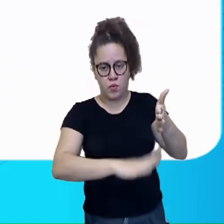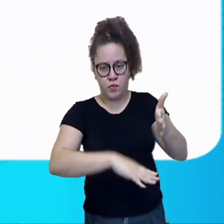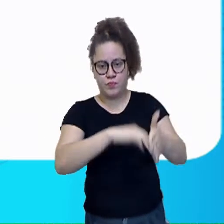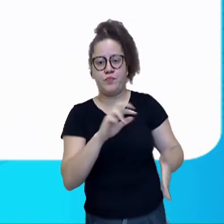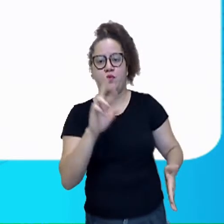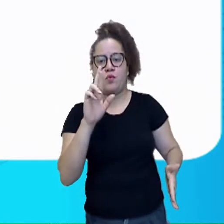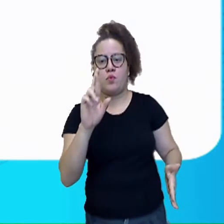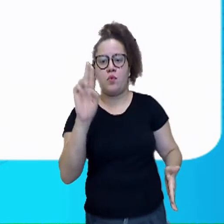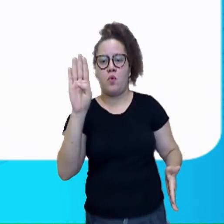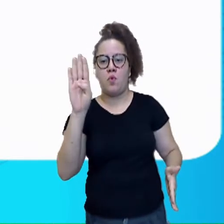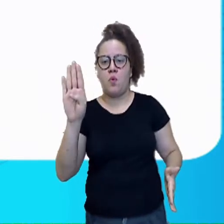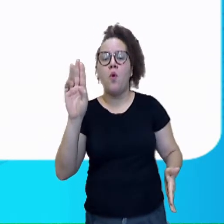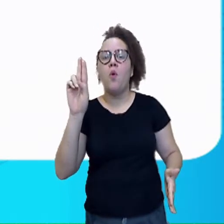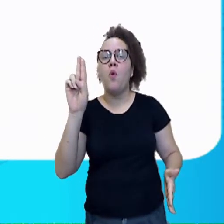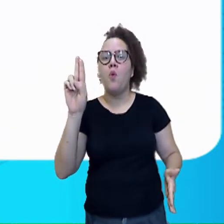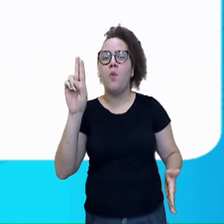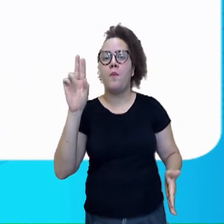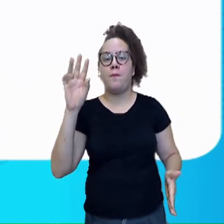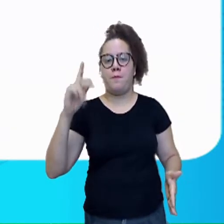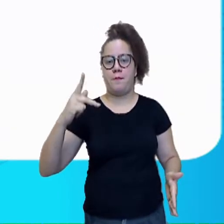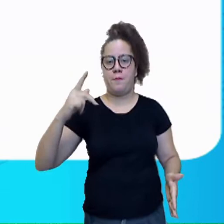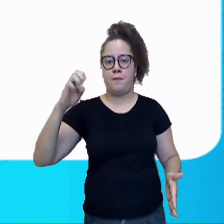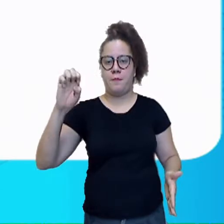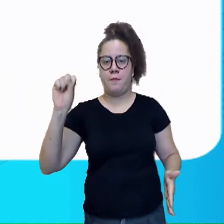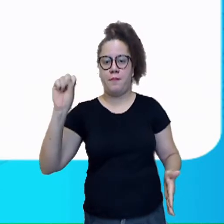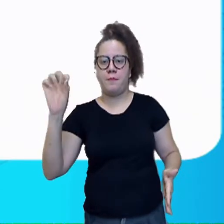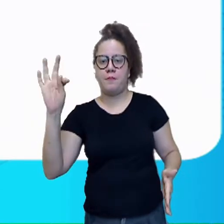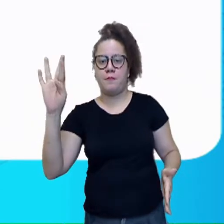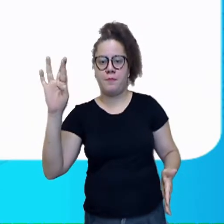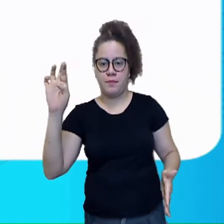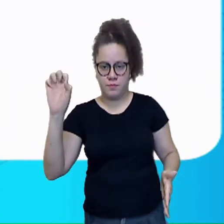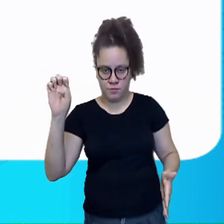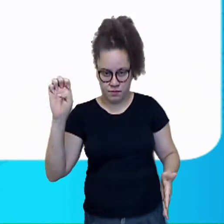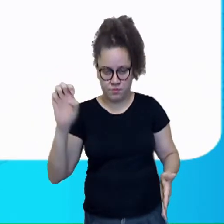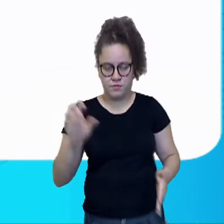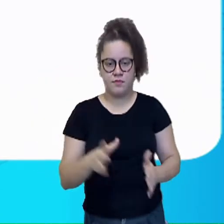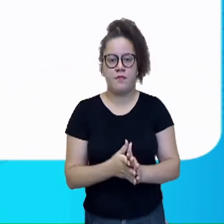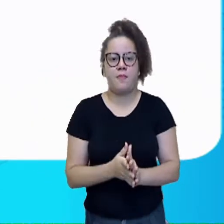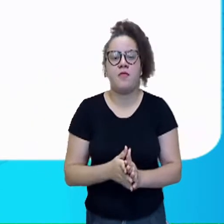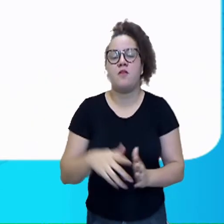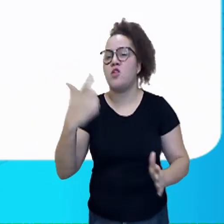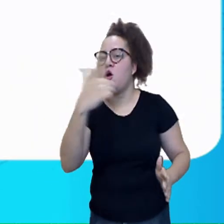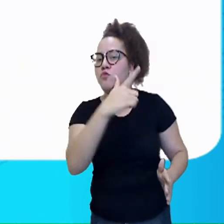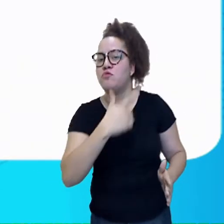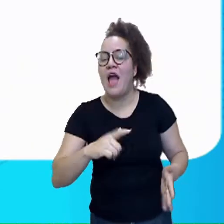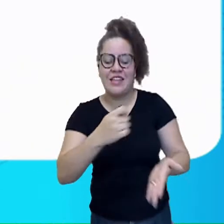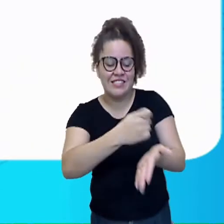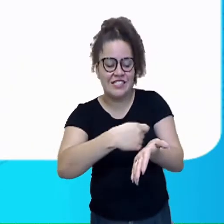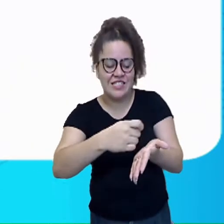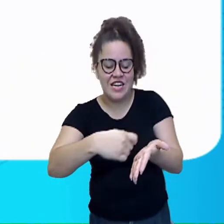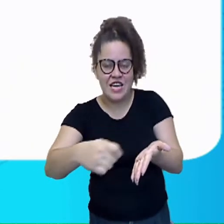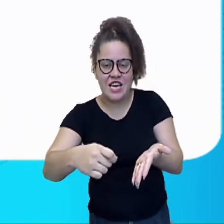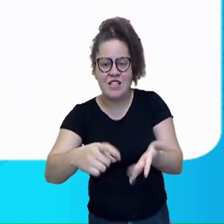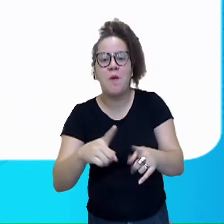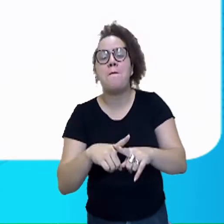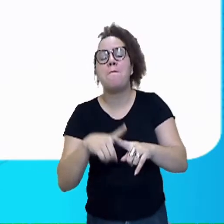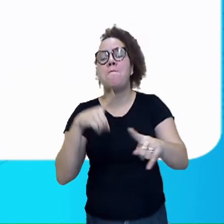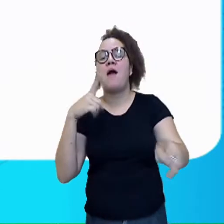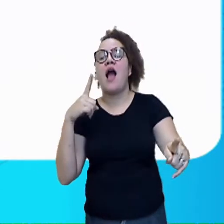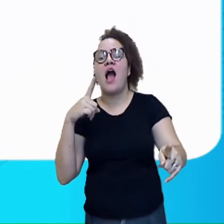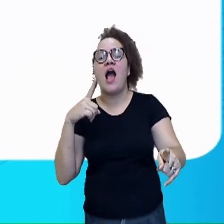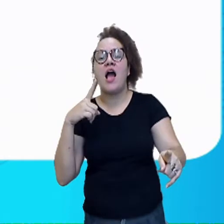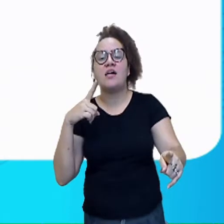como figuras aí, eu posso trazer para vocês que, apesar de não ter nenhuma escrita, nós conseguimos identificar